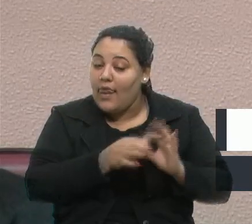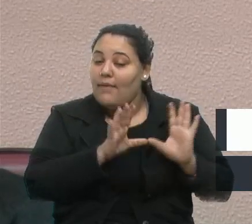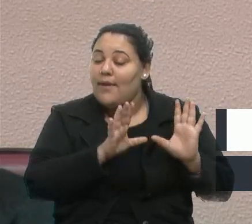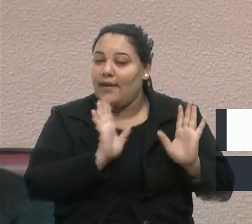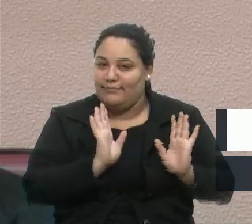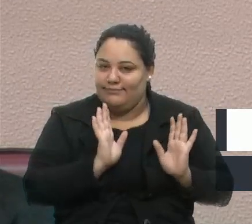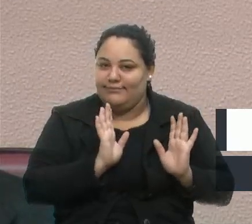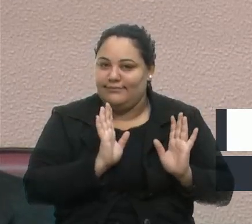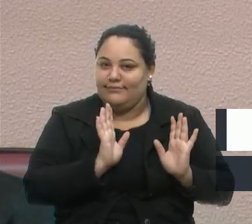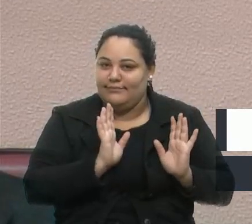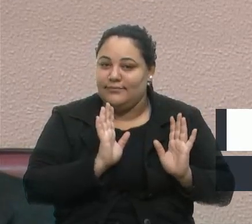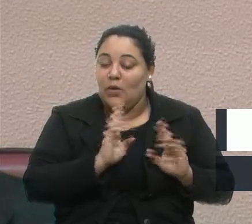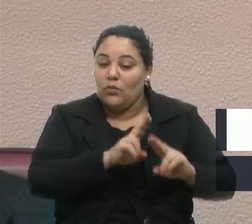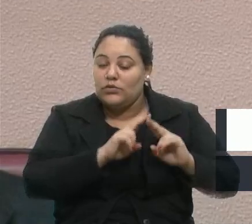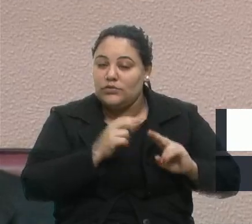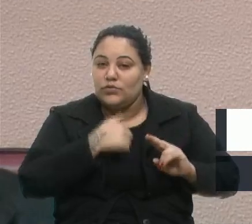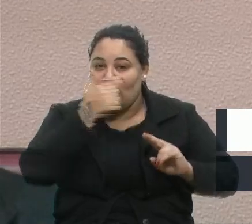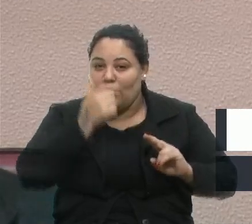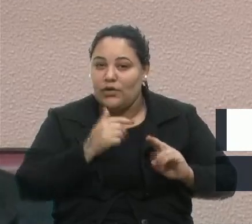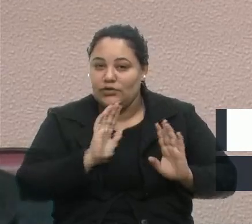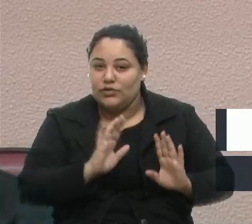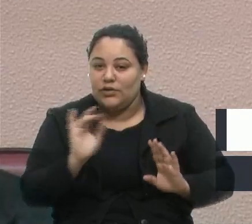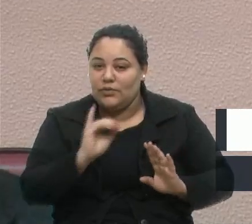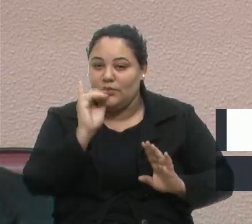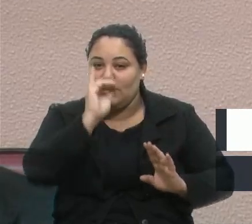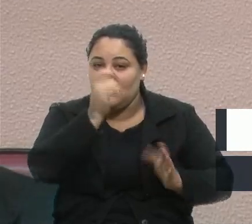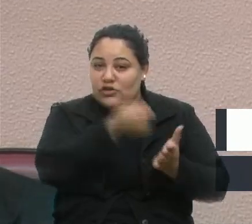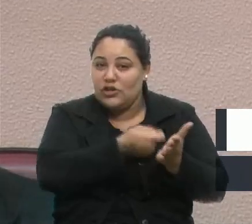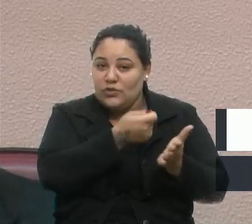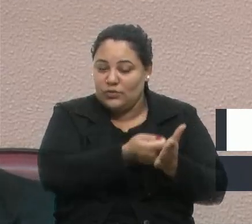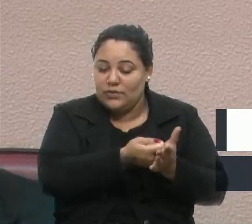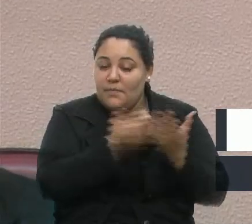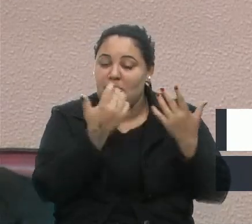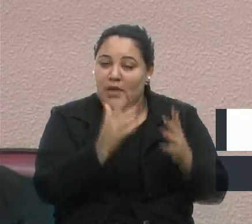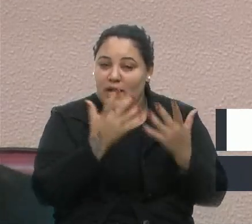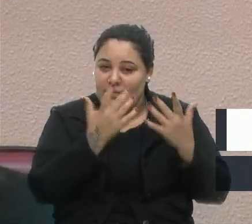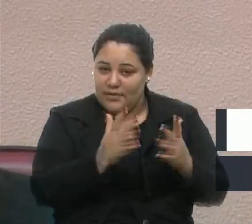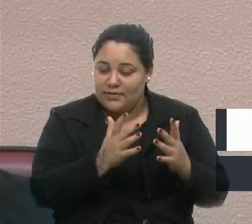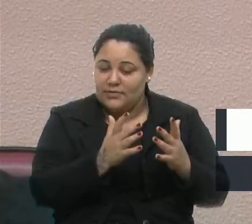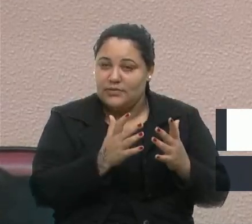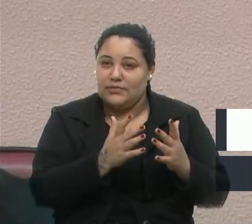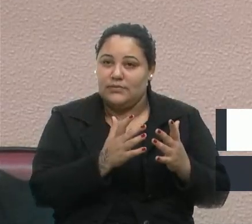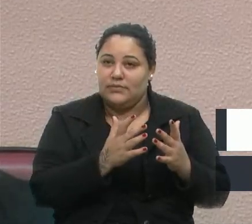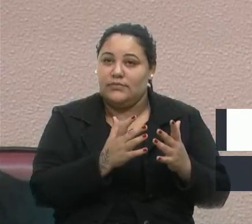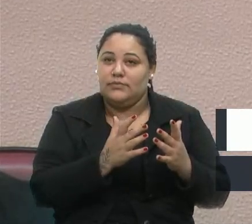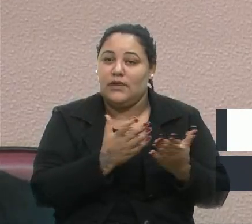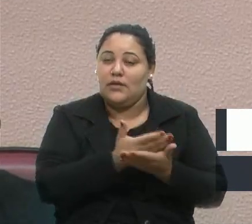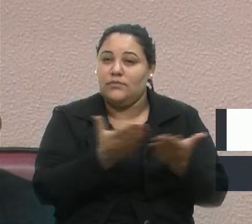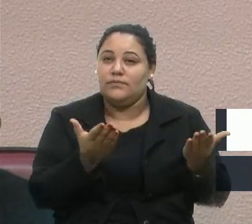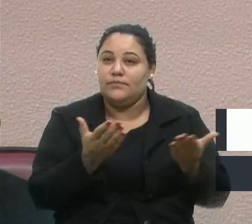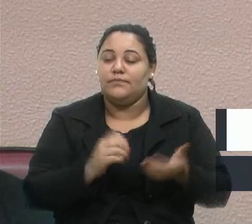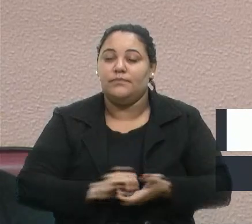por isso que eu acho que é importante essa luta. Parabéns aí,